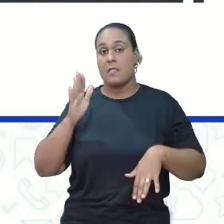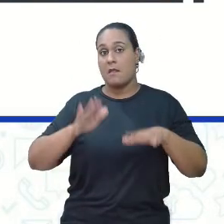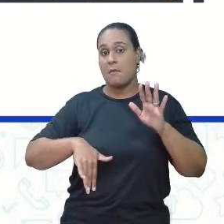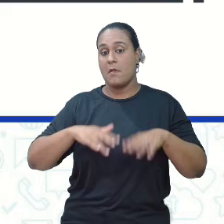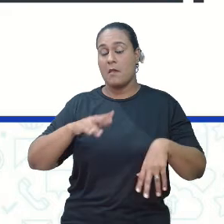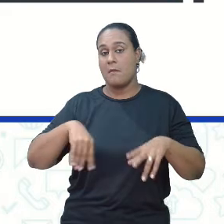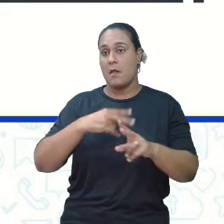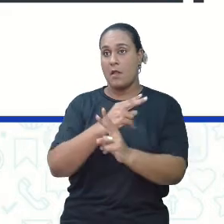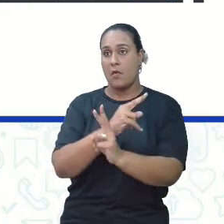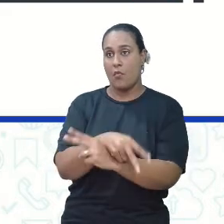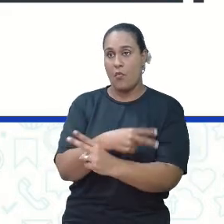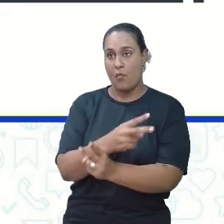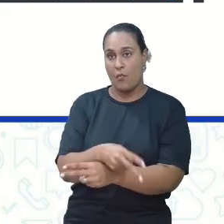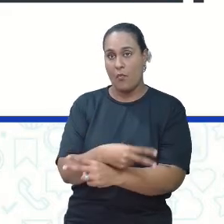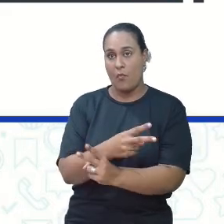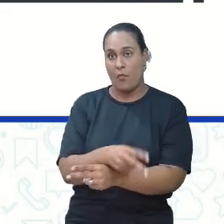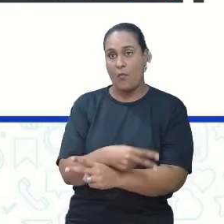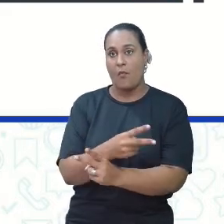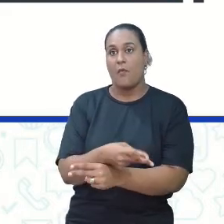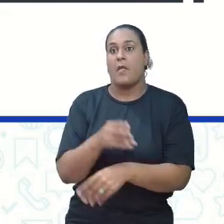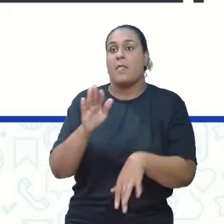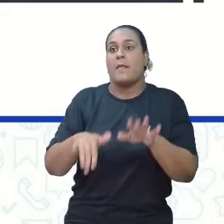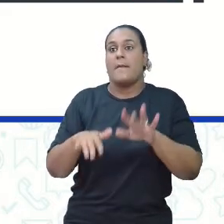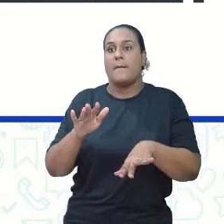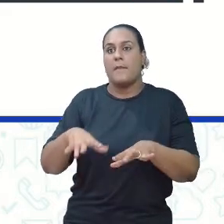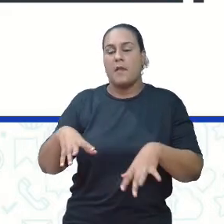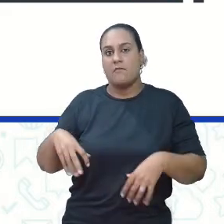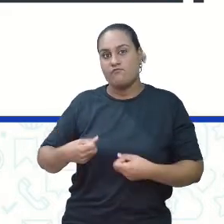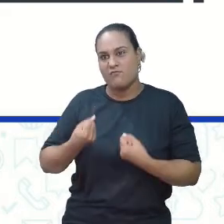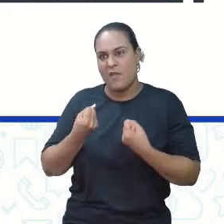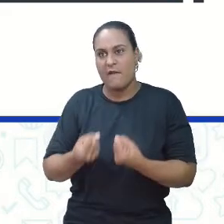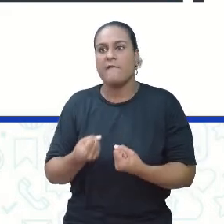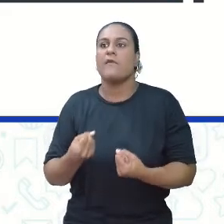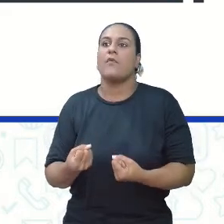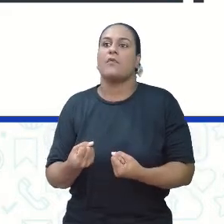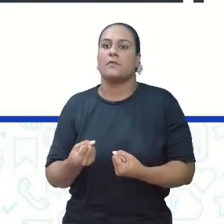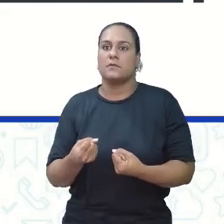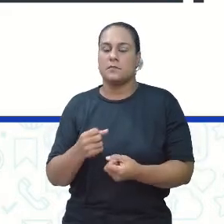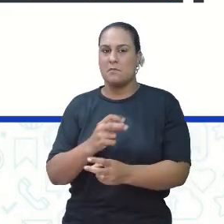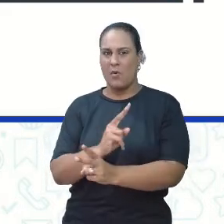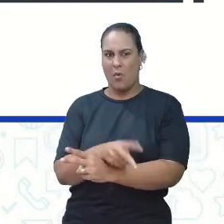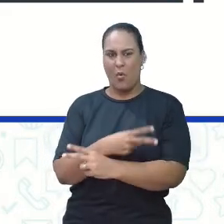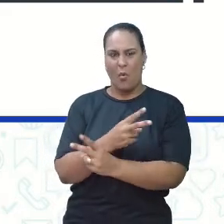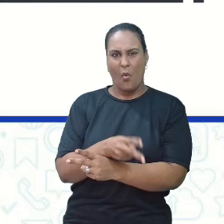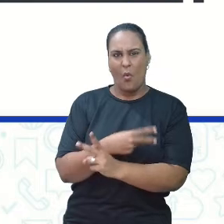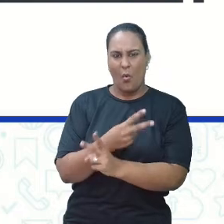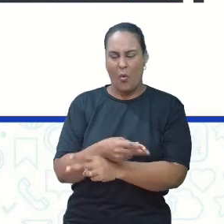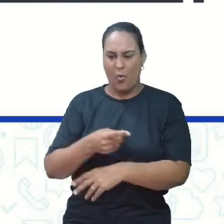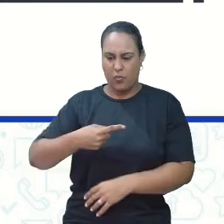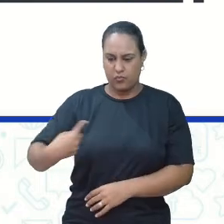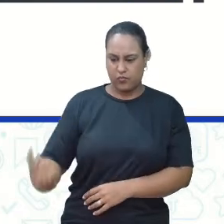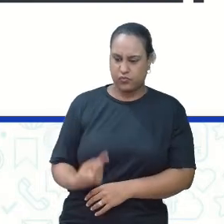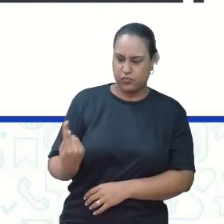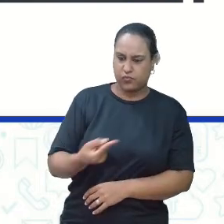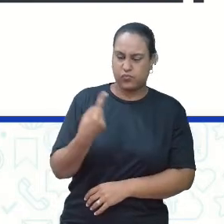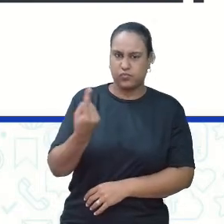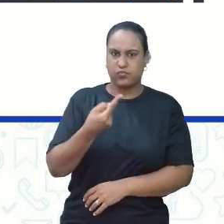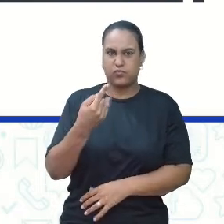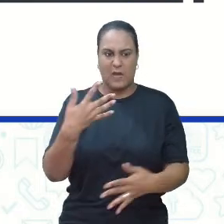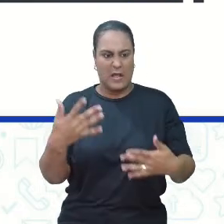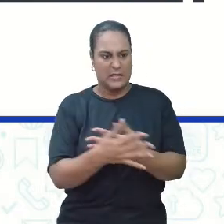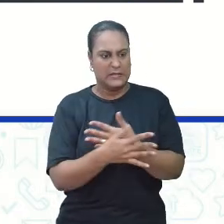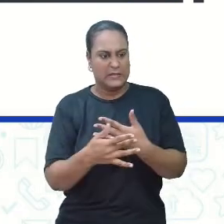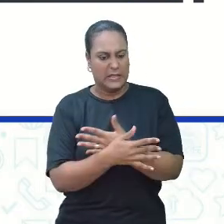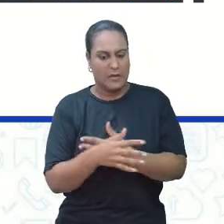intensificados pelas massas de ar, os quais, dependendo da força que atinge, podem arrastar cidades inteiras, né? Veja